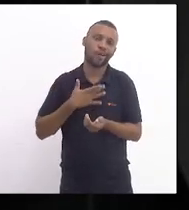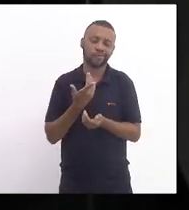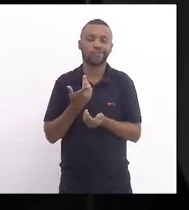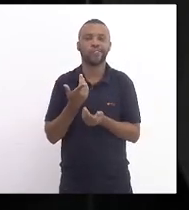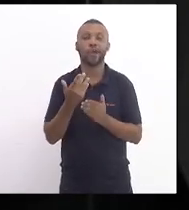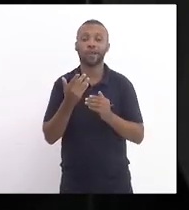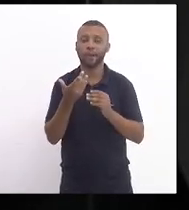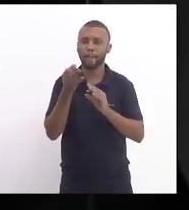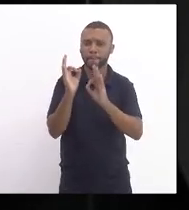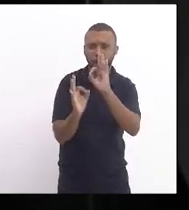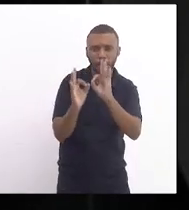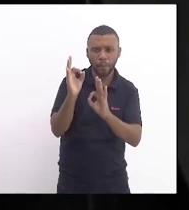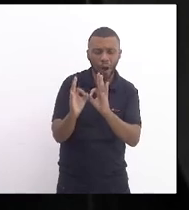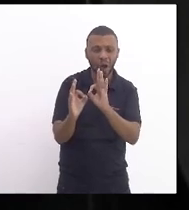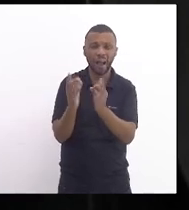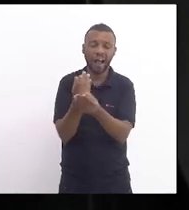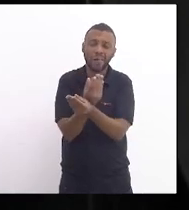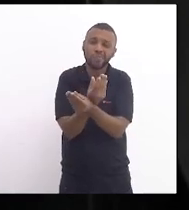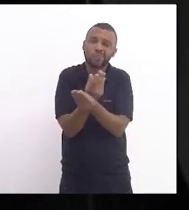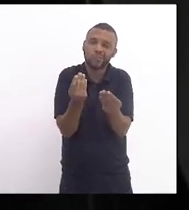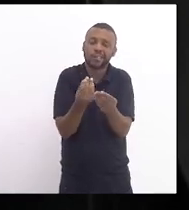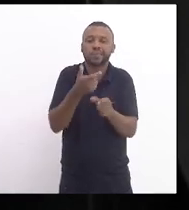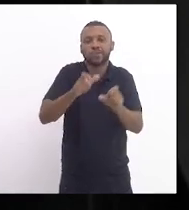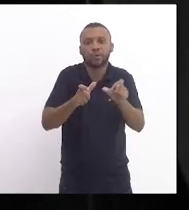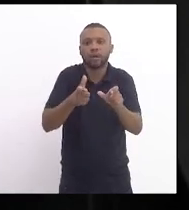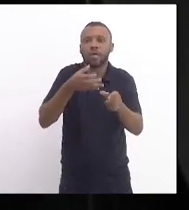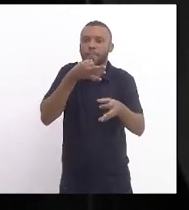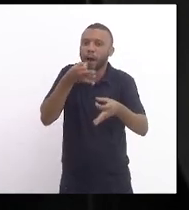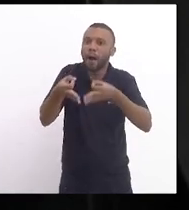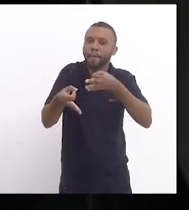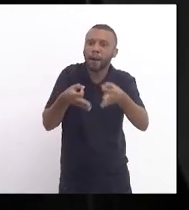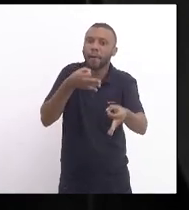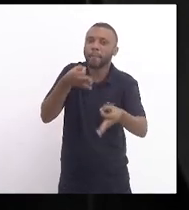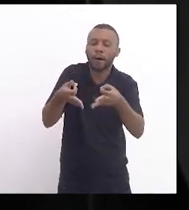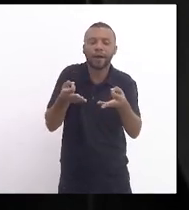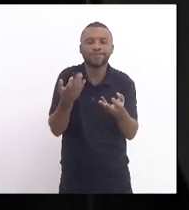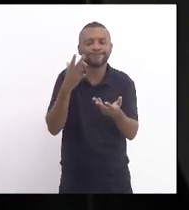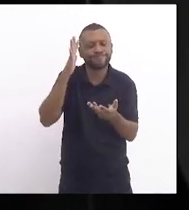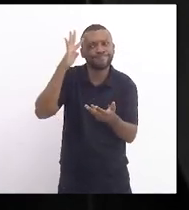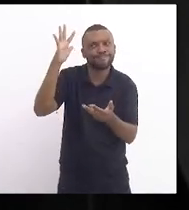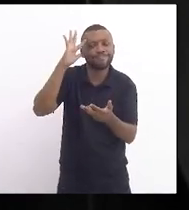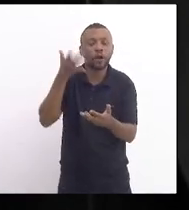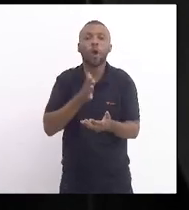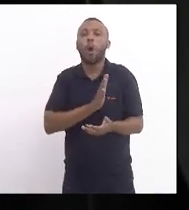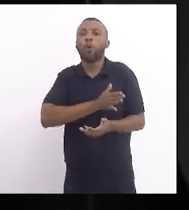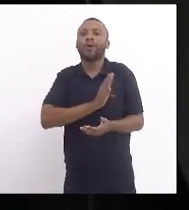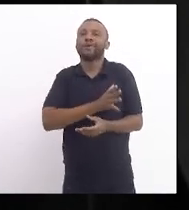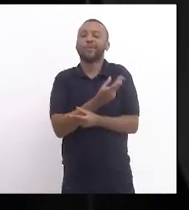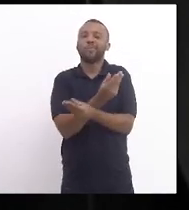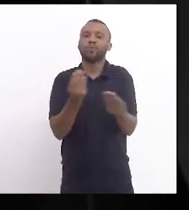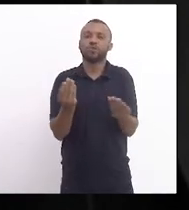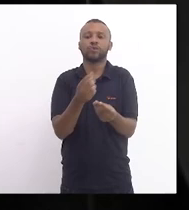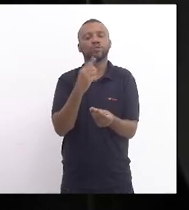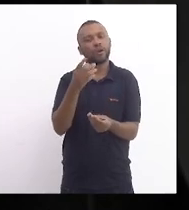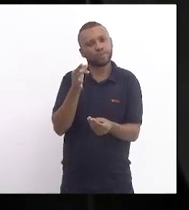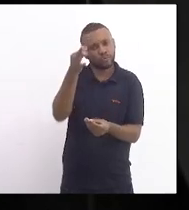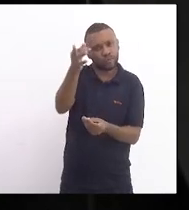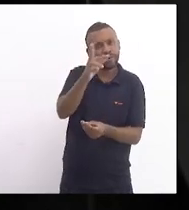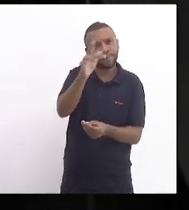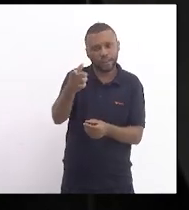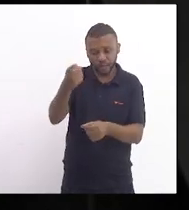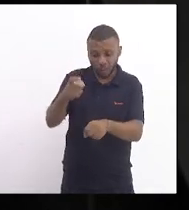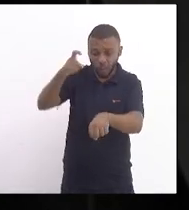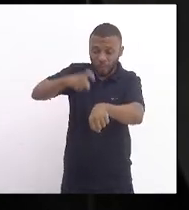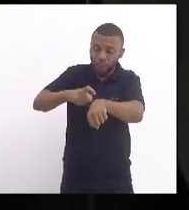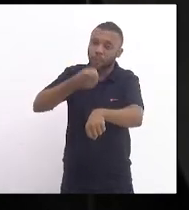muitas mãos e a muitos corações né Eu acho que nós vamos chegar a bom um tempo daquilo que se